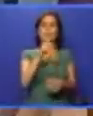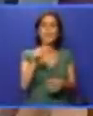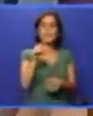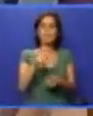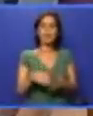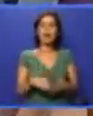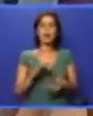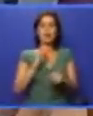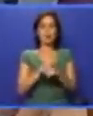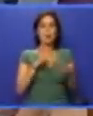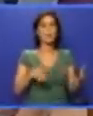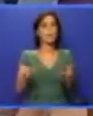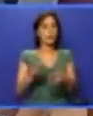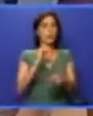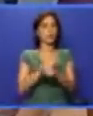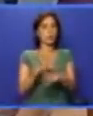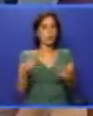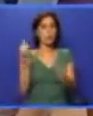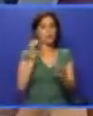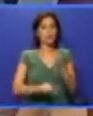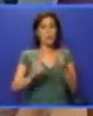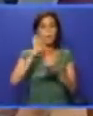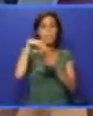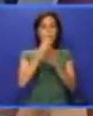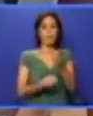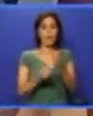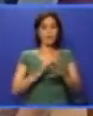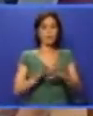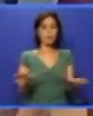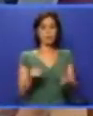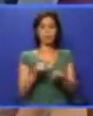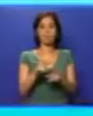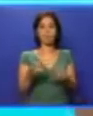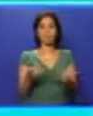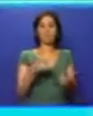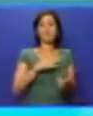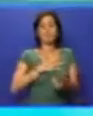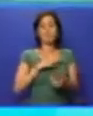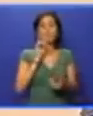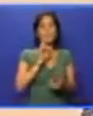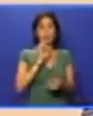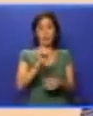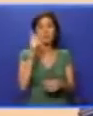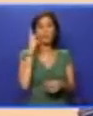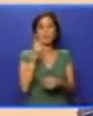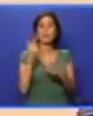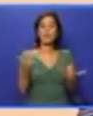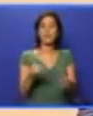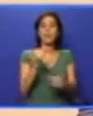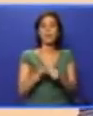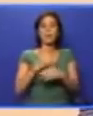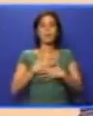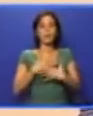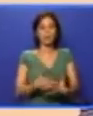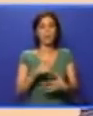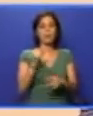teve outro percurso, não só teve de desistir do basquetebol, que era uma parte importante da sua vida, como